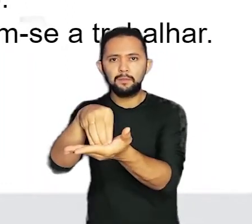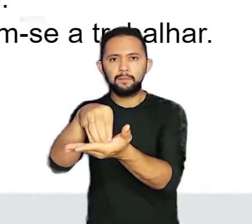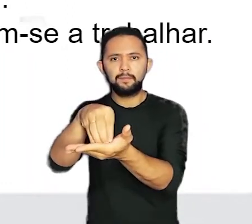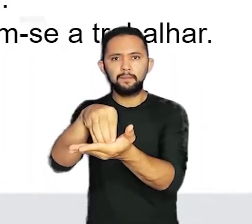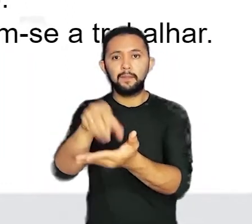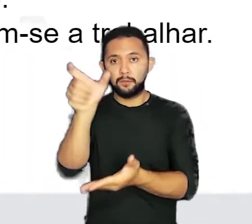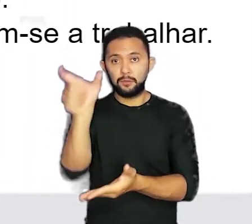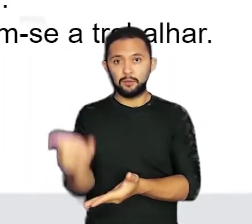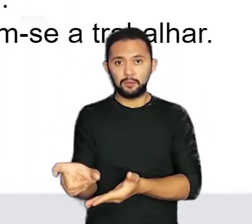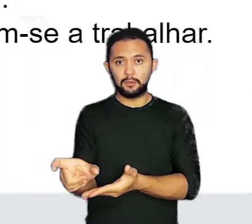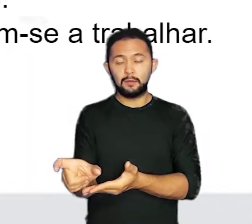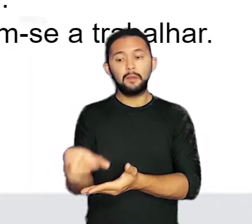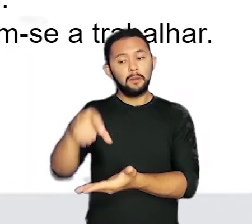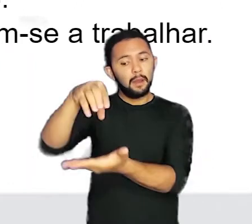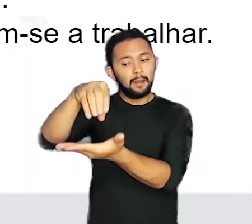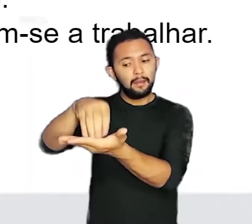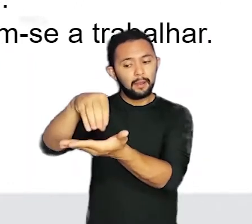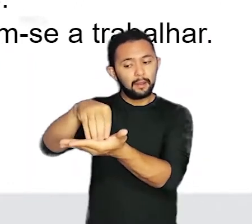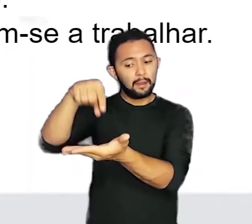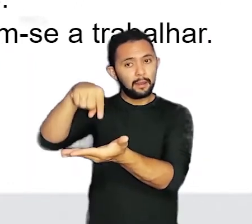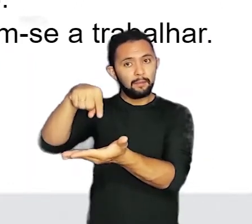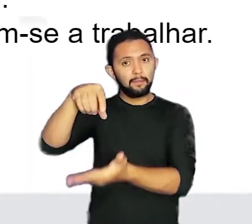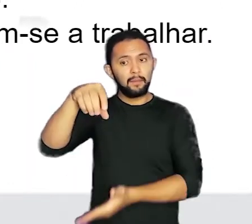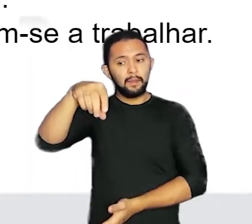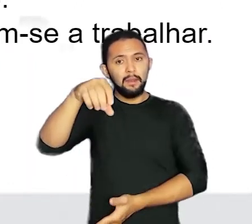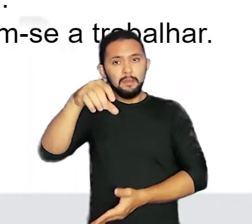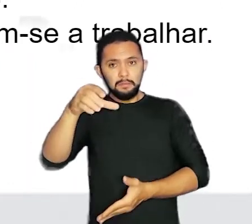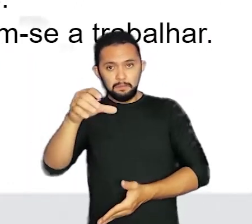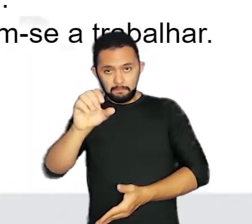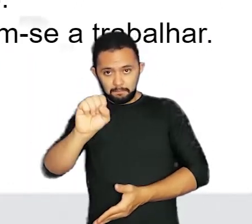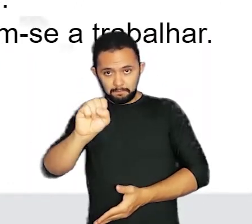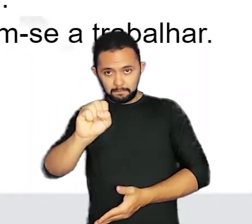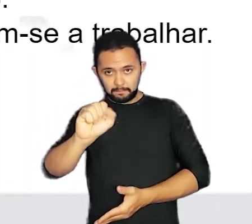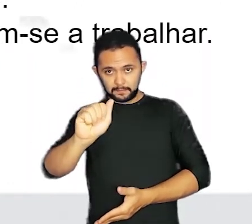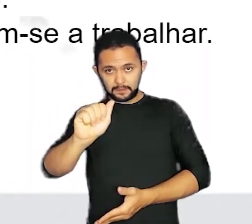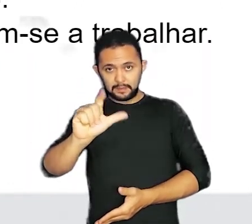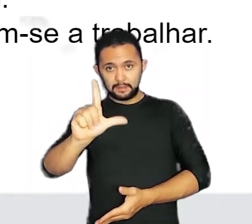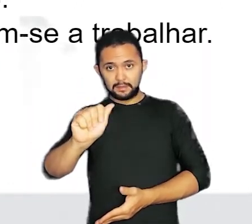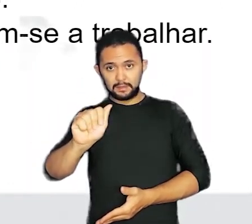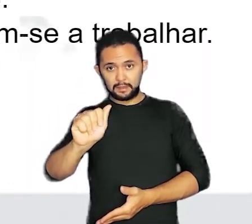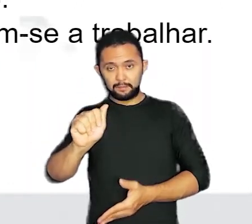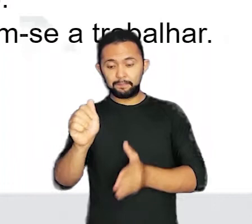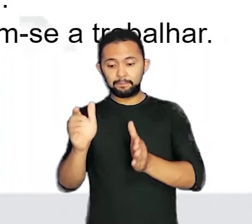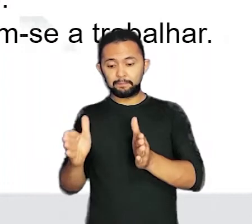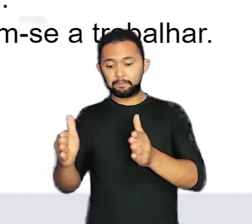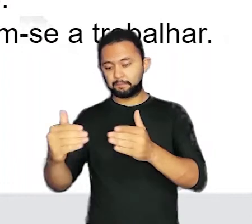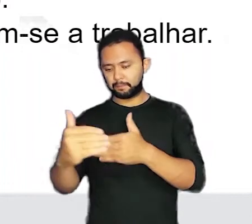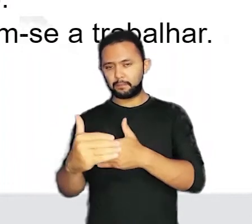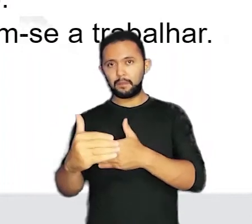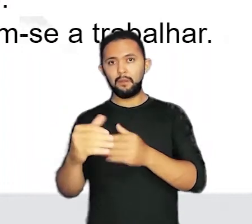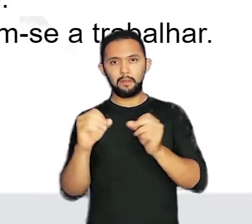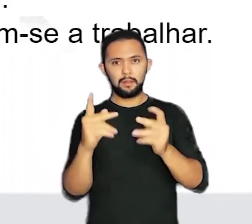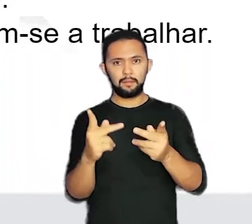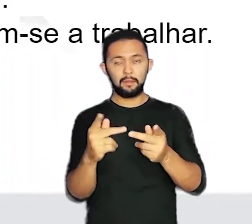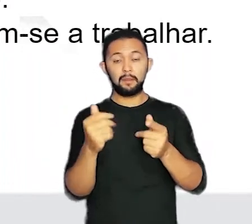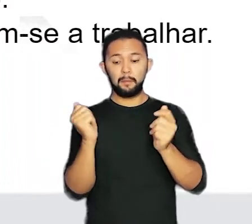posso dizer que é a sala que tem capacidade para mais de 100 pessoas. Não é esta que tem capacidade, não é o cinema que tem